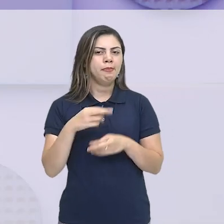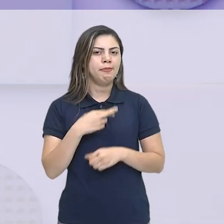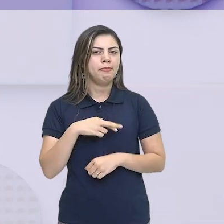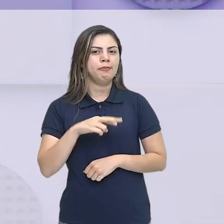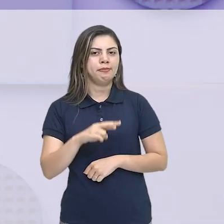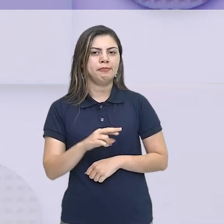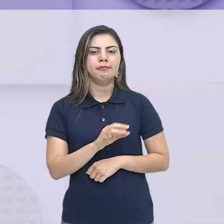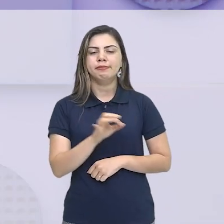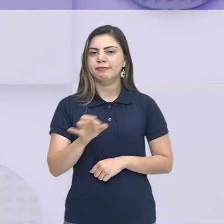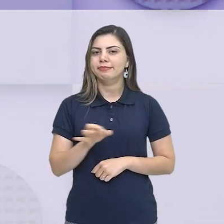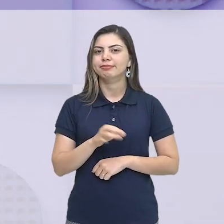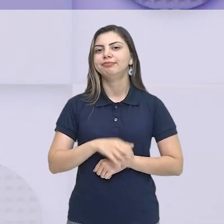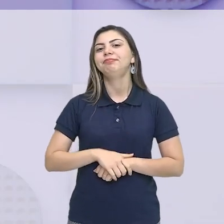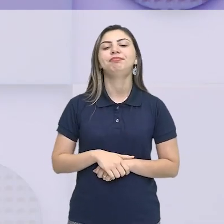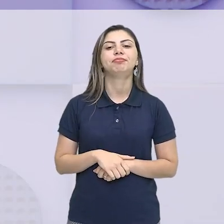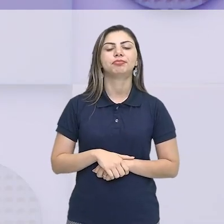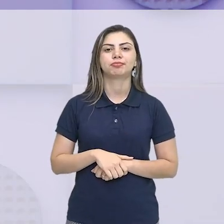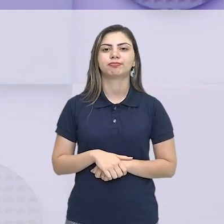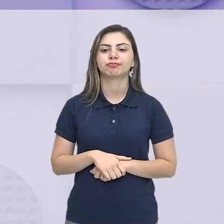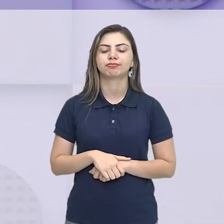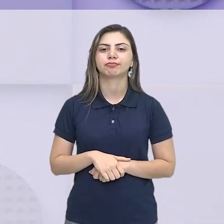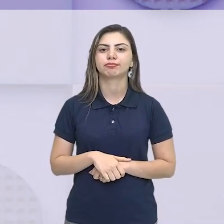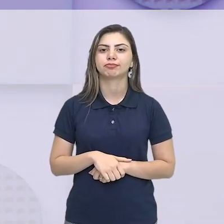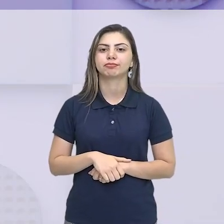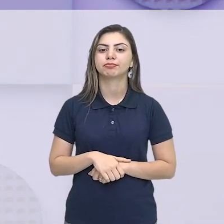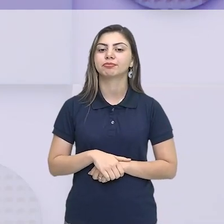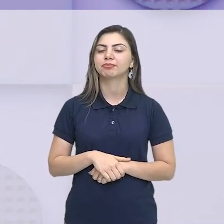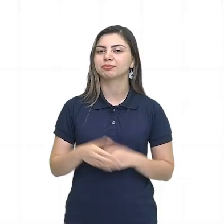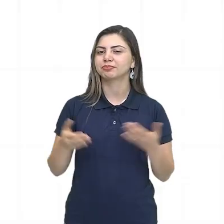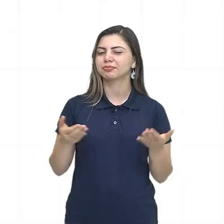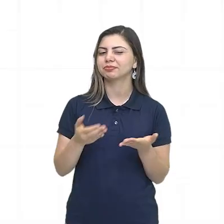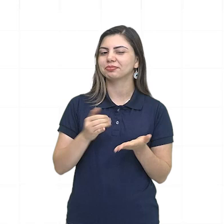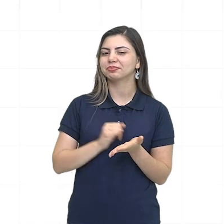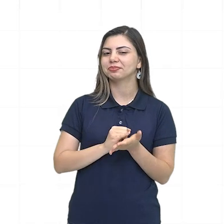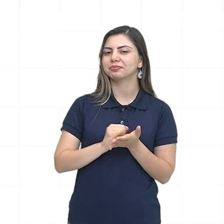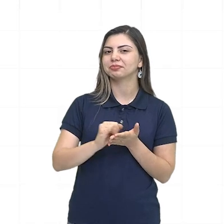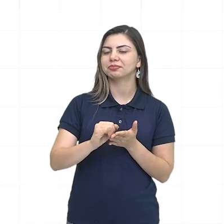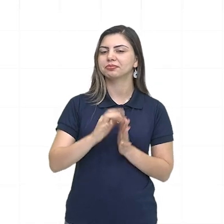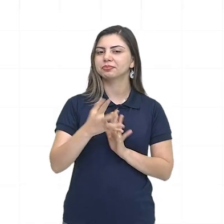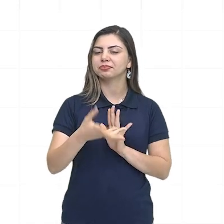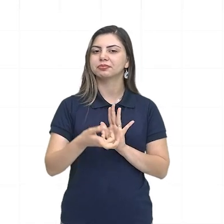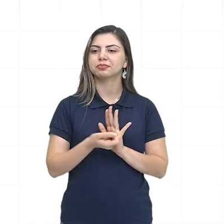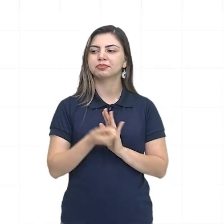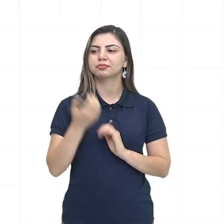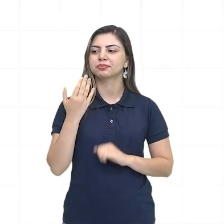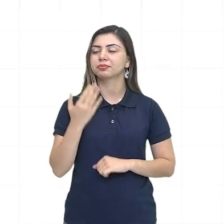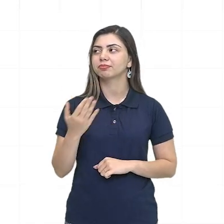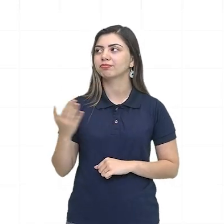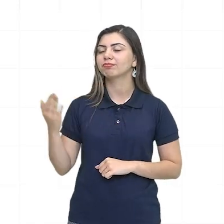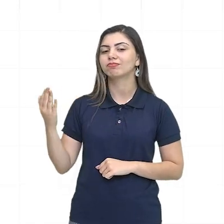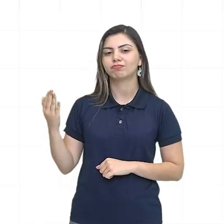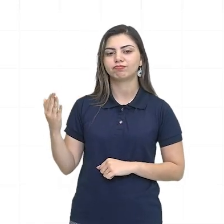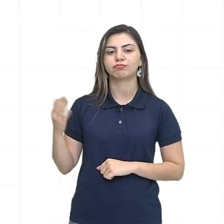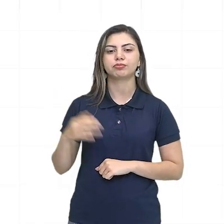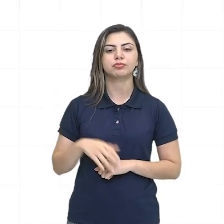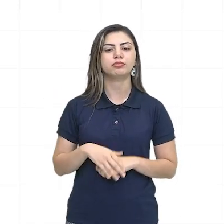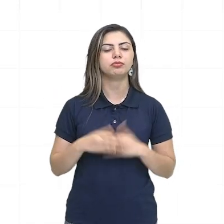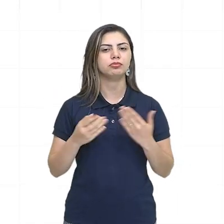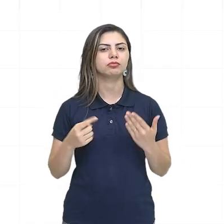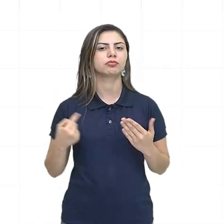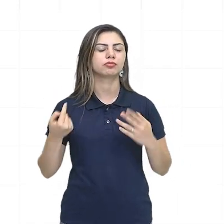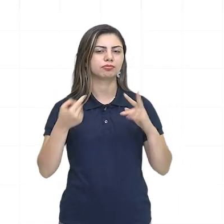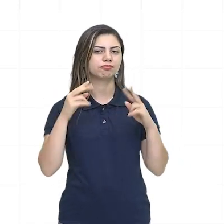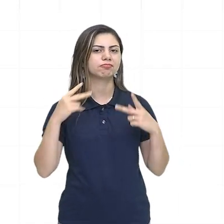da religião. Vamos lá, vamos aqui para uma breve introdução. O ser humano é um